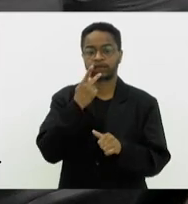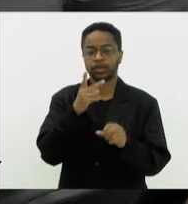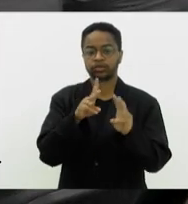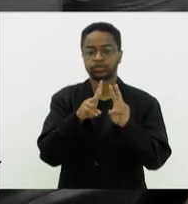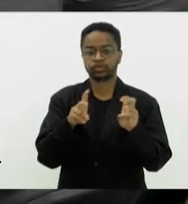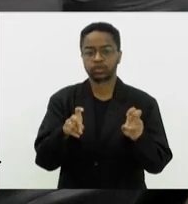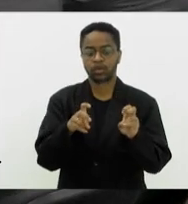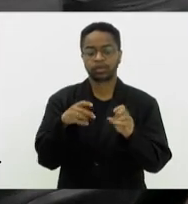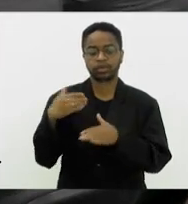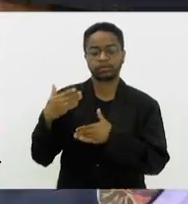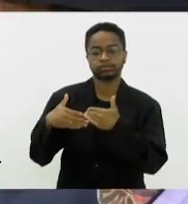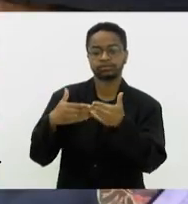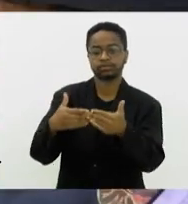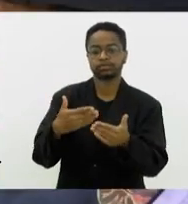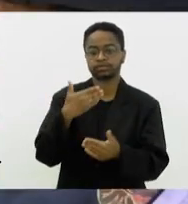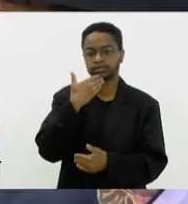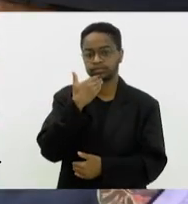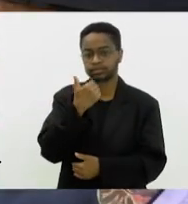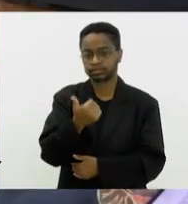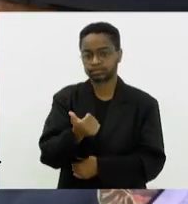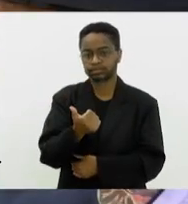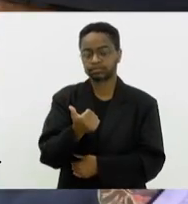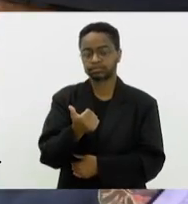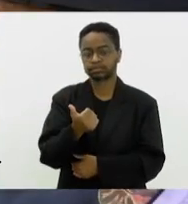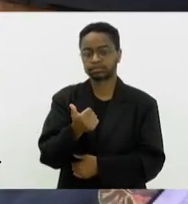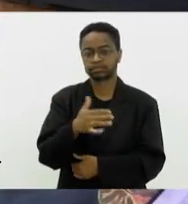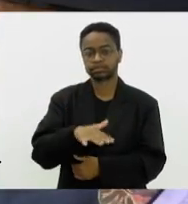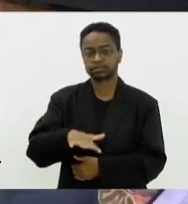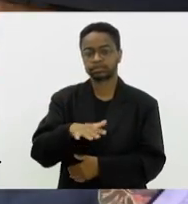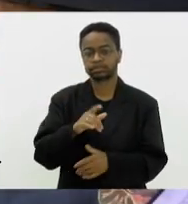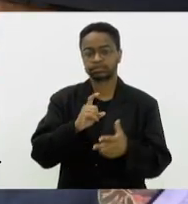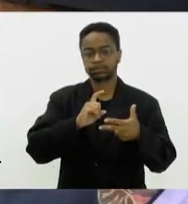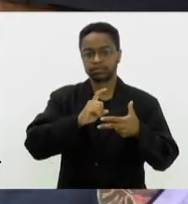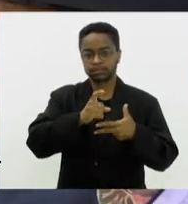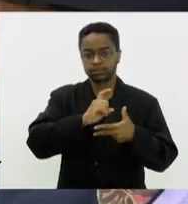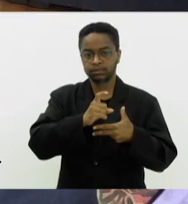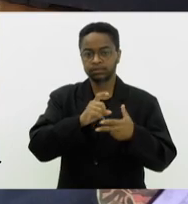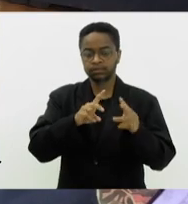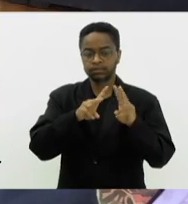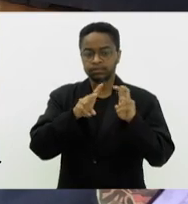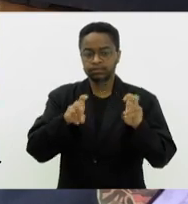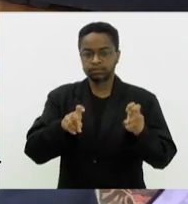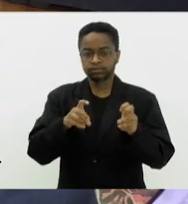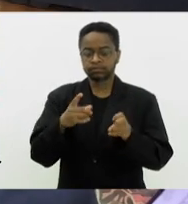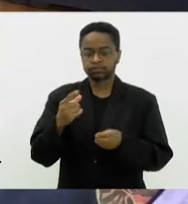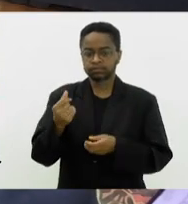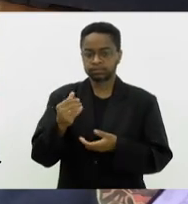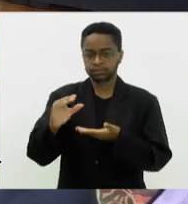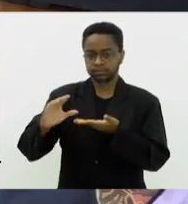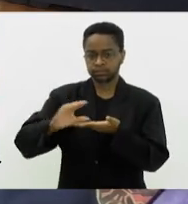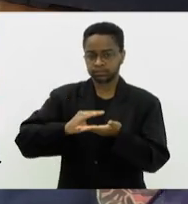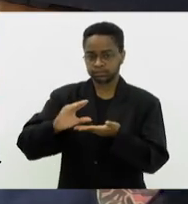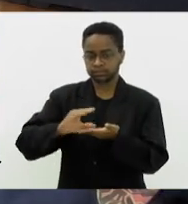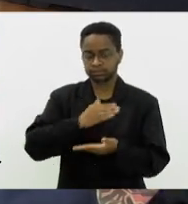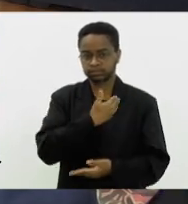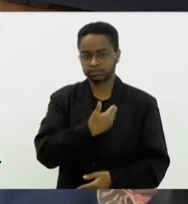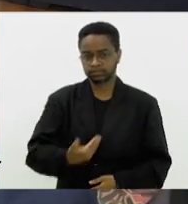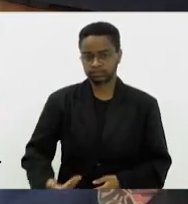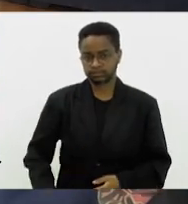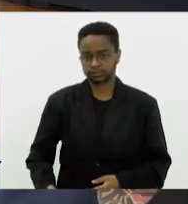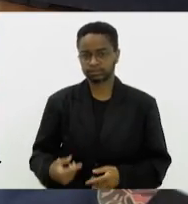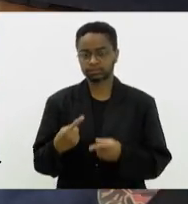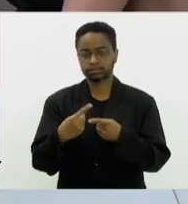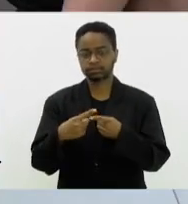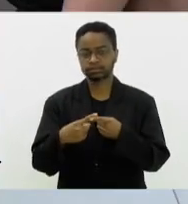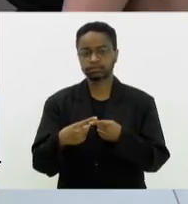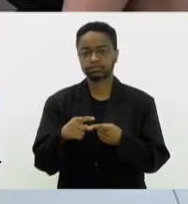melhoria do desempenho do Executivo no que tange às suas receitas públicas, visto que